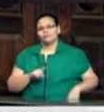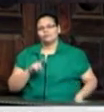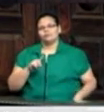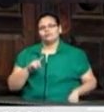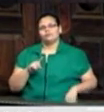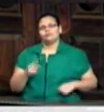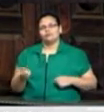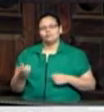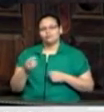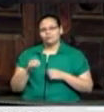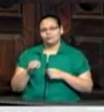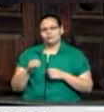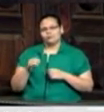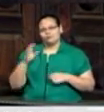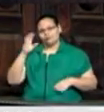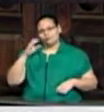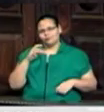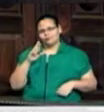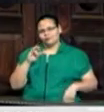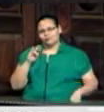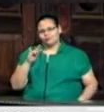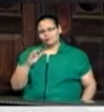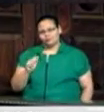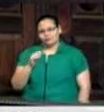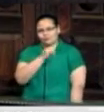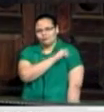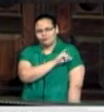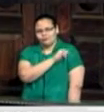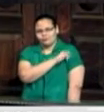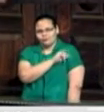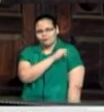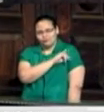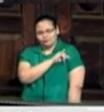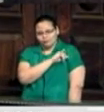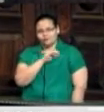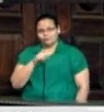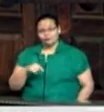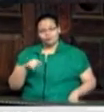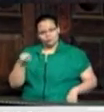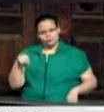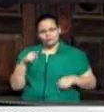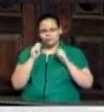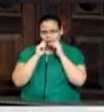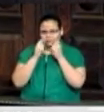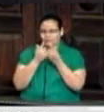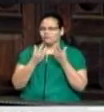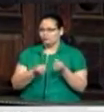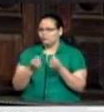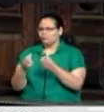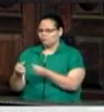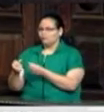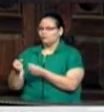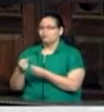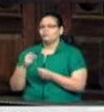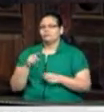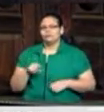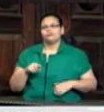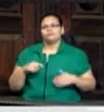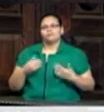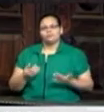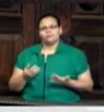Rio, que esta casa aprovou de imediato, que era para